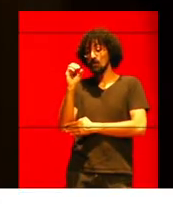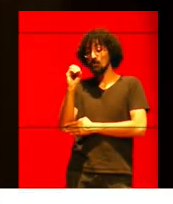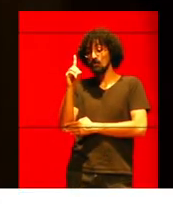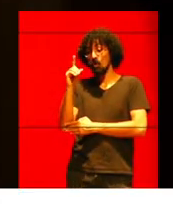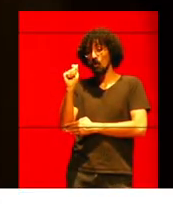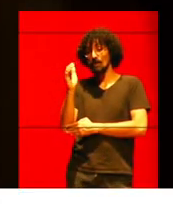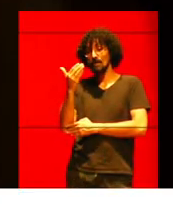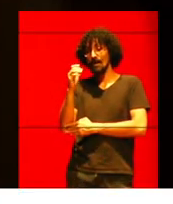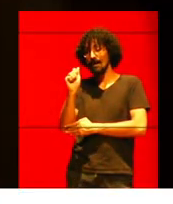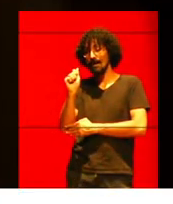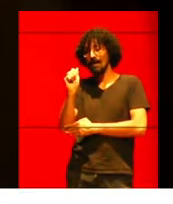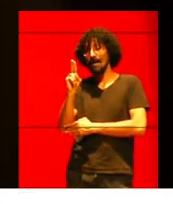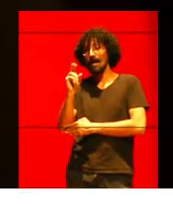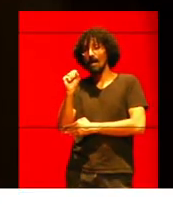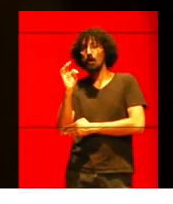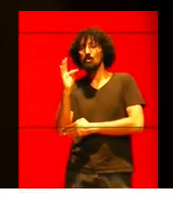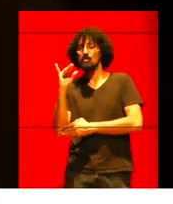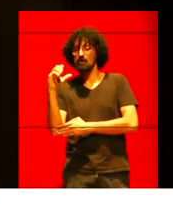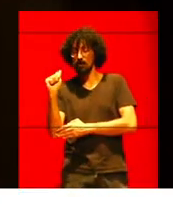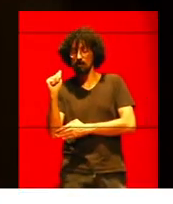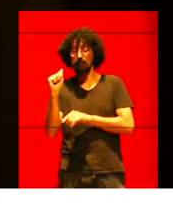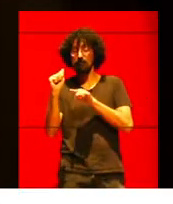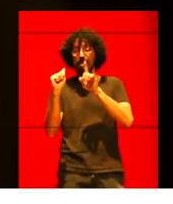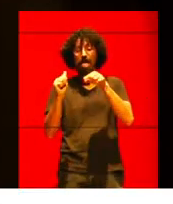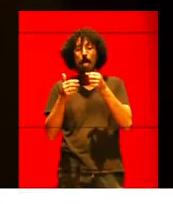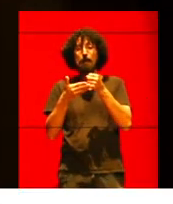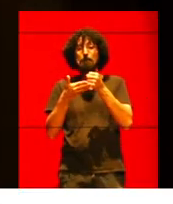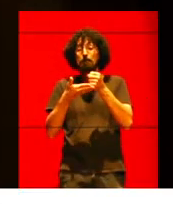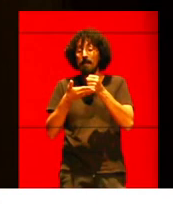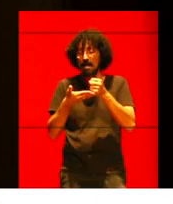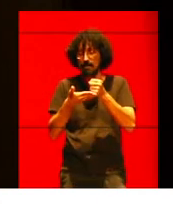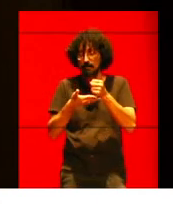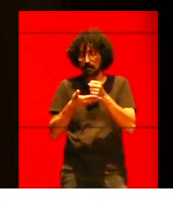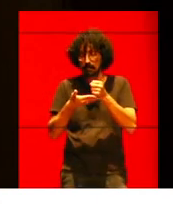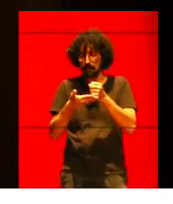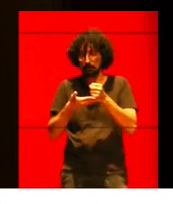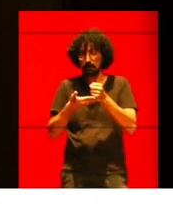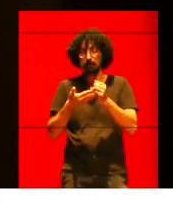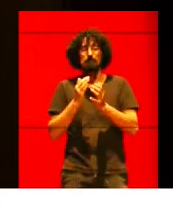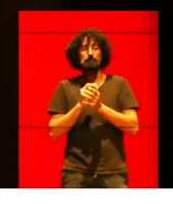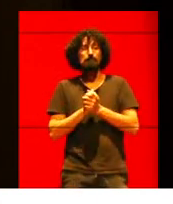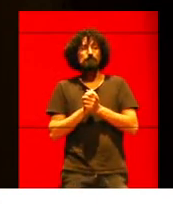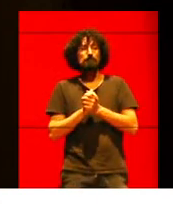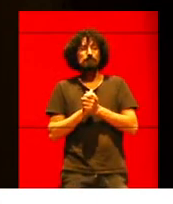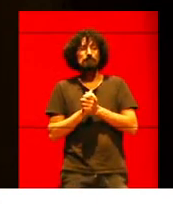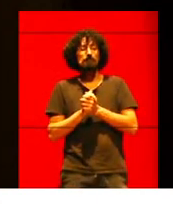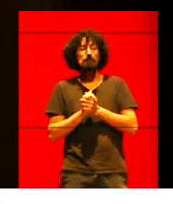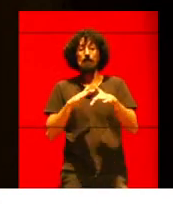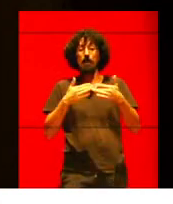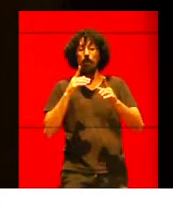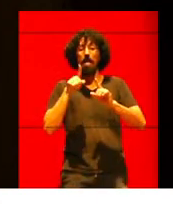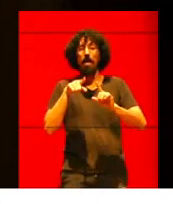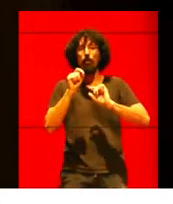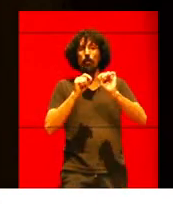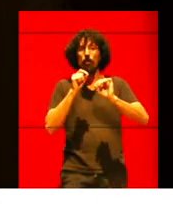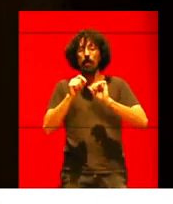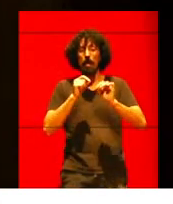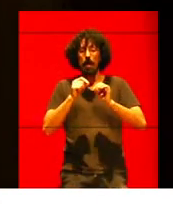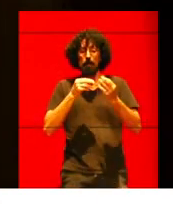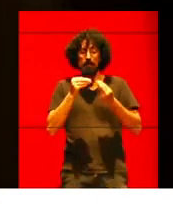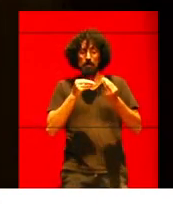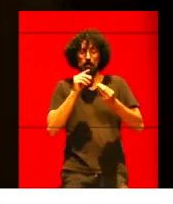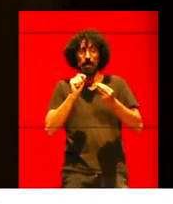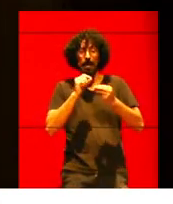Ela é uma base. Significa que ele falou que na reação, era para ter uma reação entre ácido